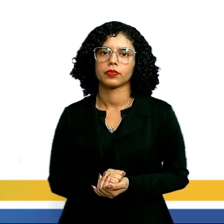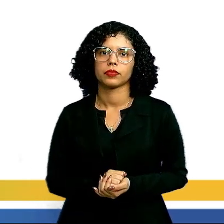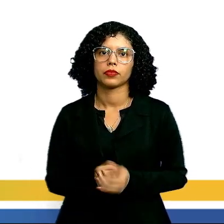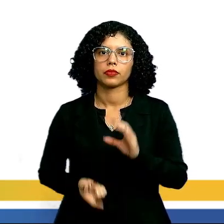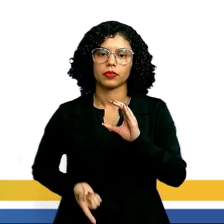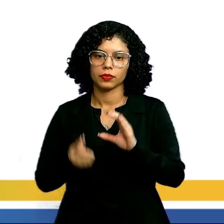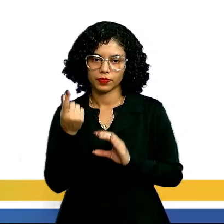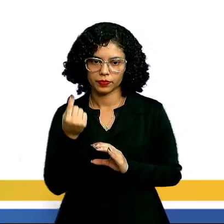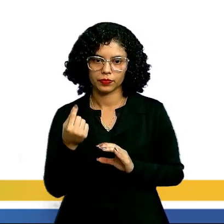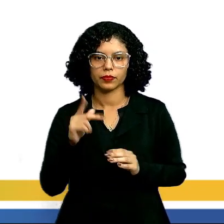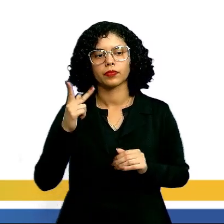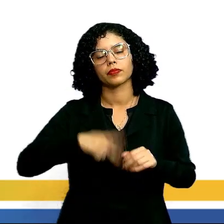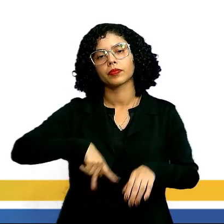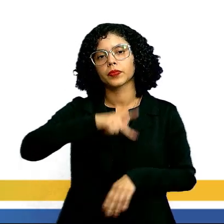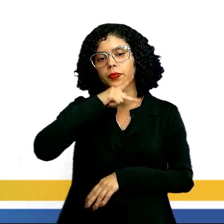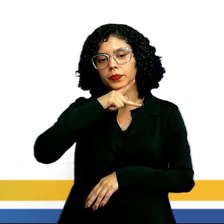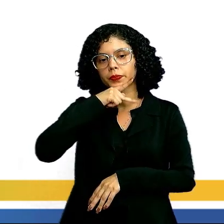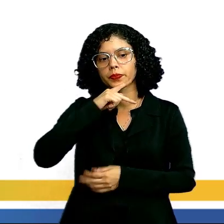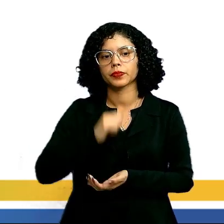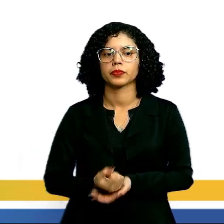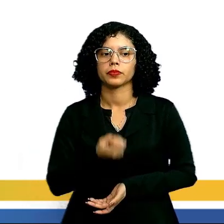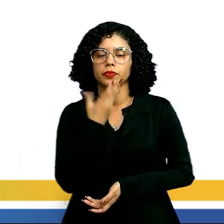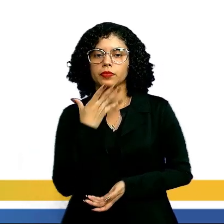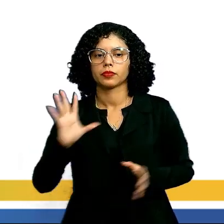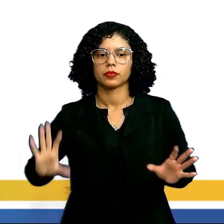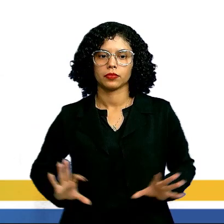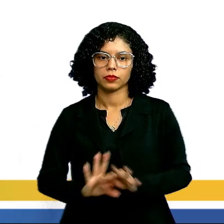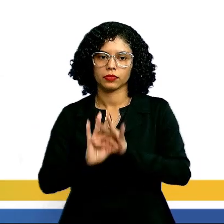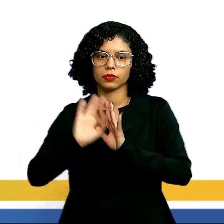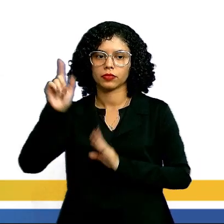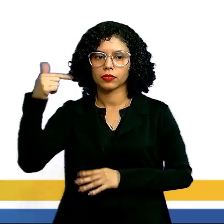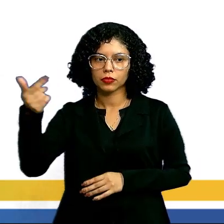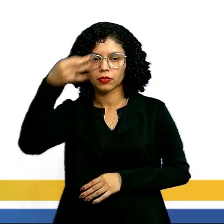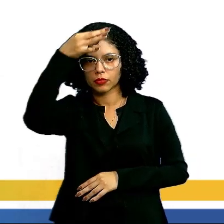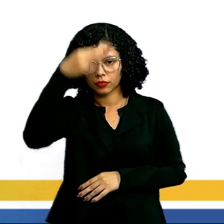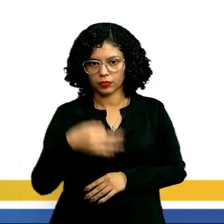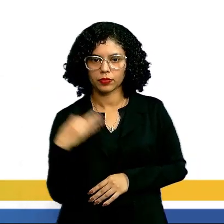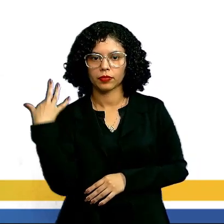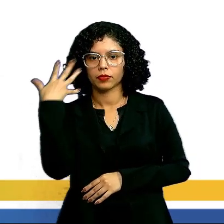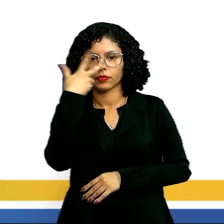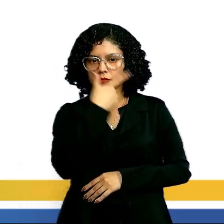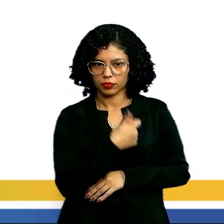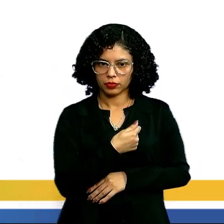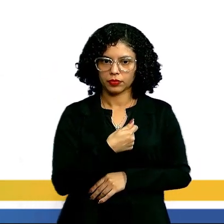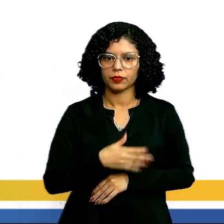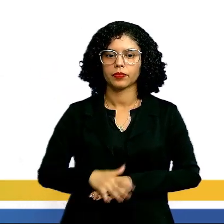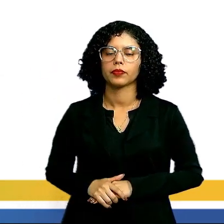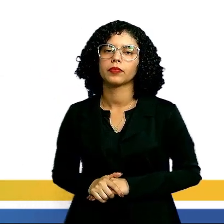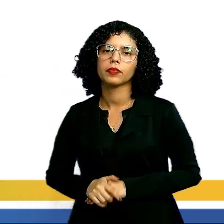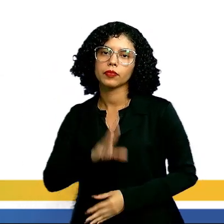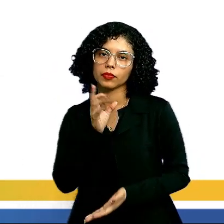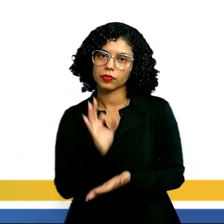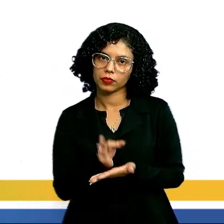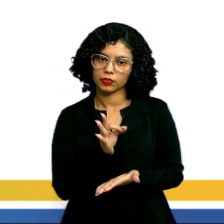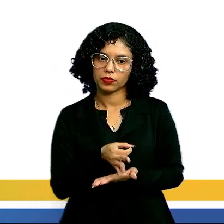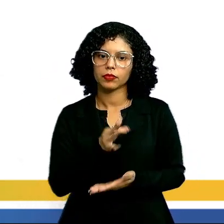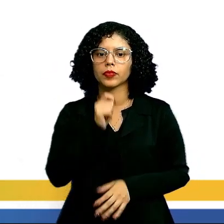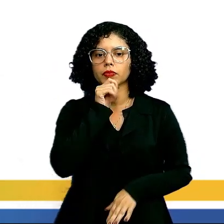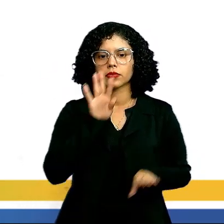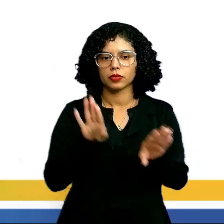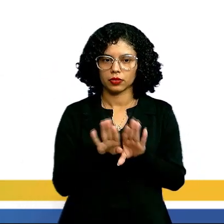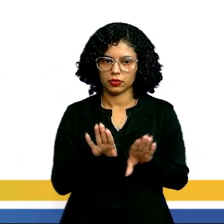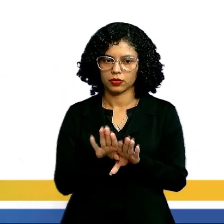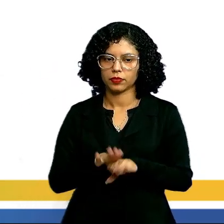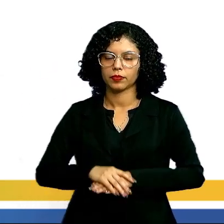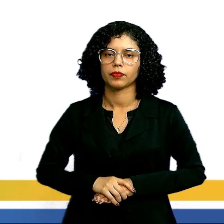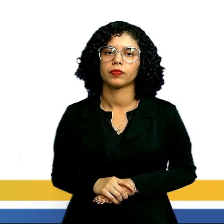capitais. Então, Platão associou o bem àquilo que é justo, àquilo que é correto, àquilo que está certo e àquilo que